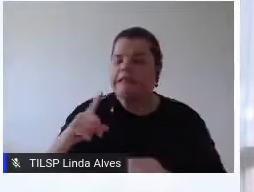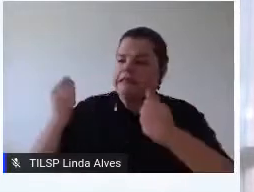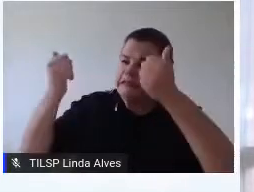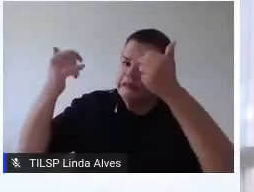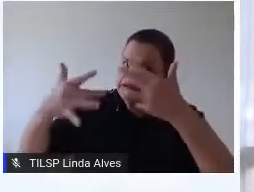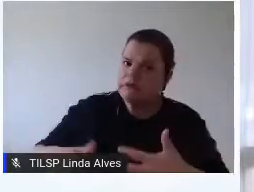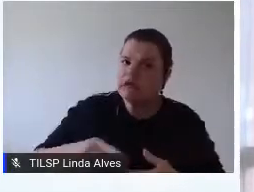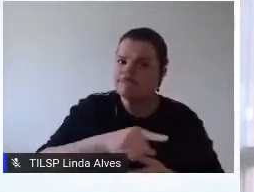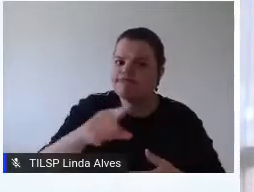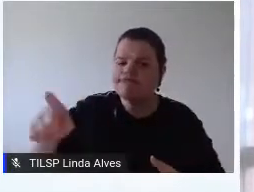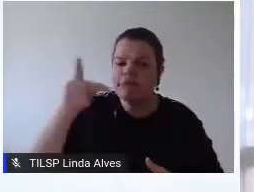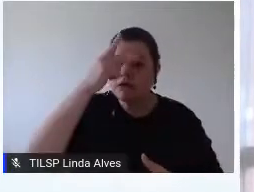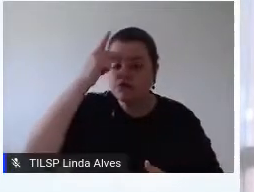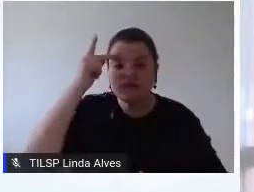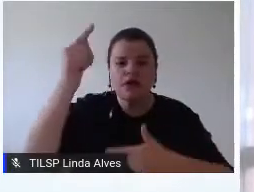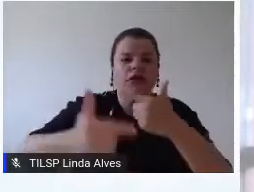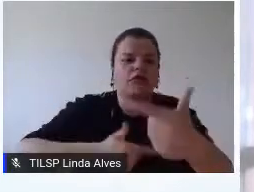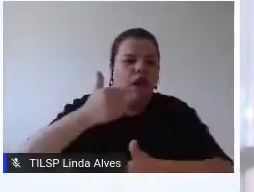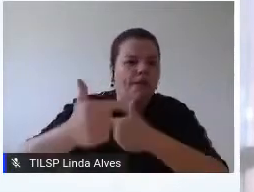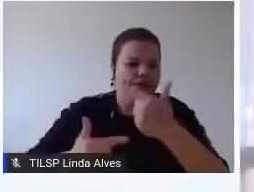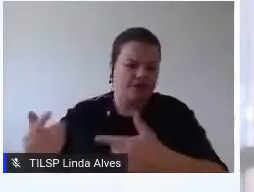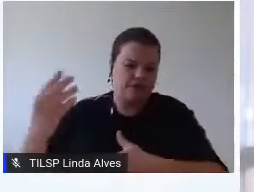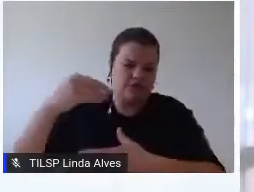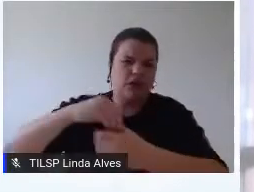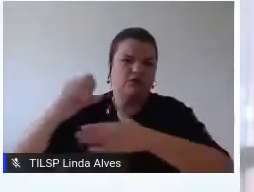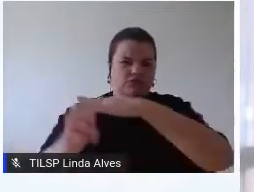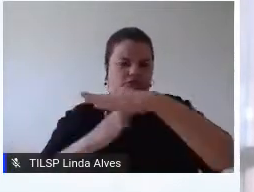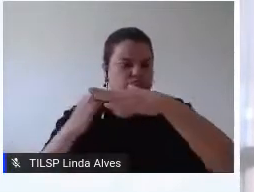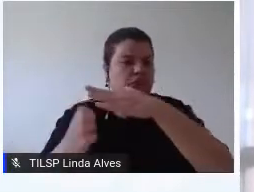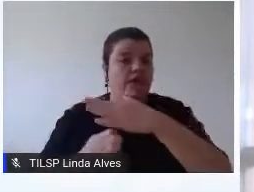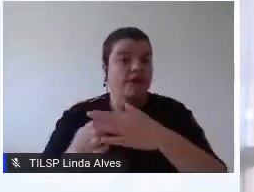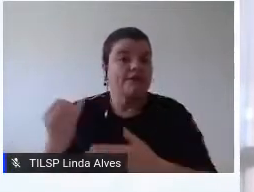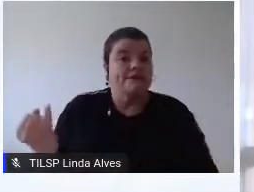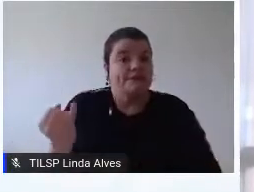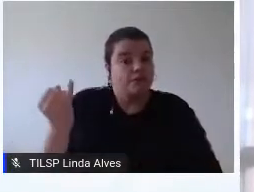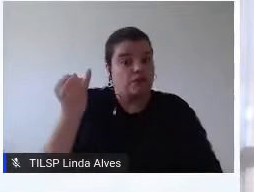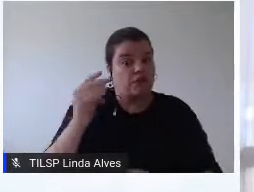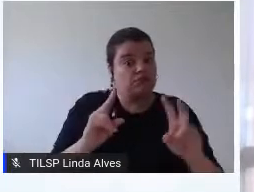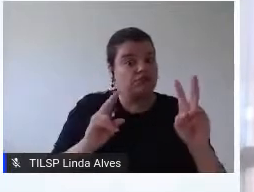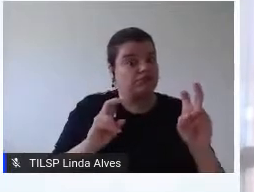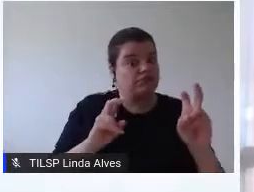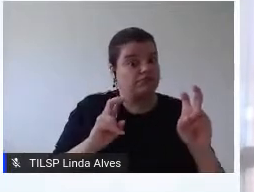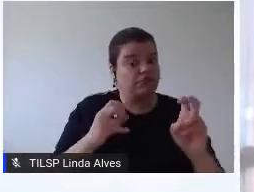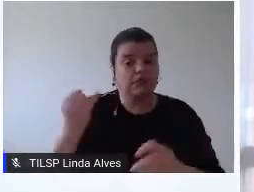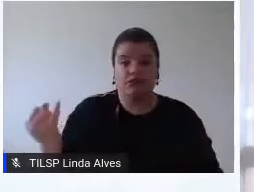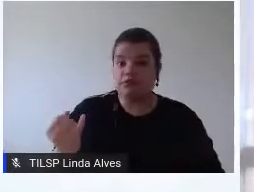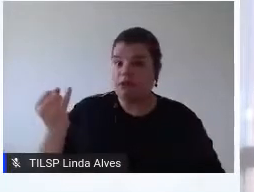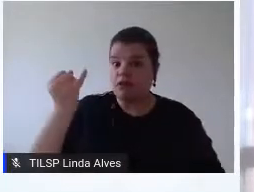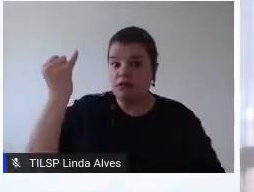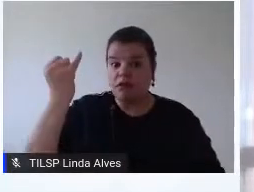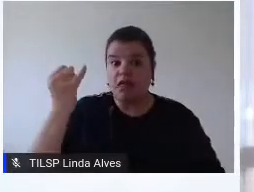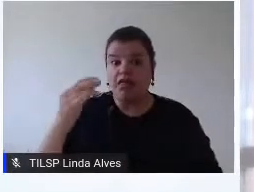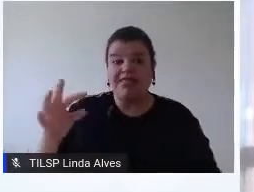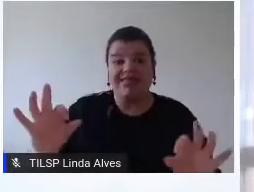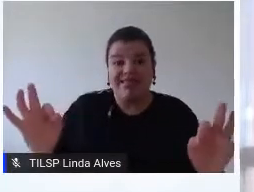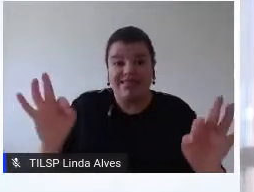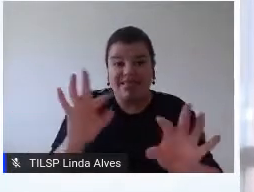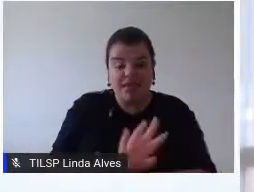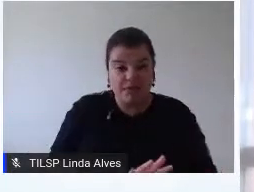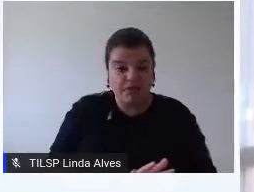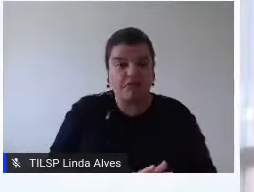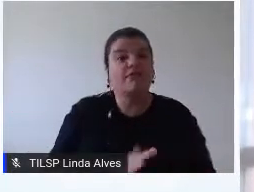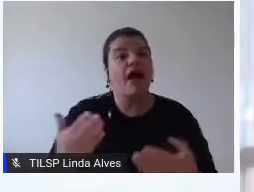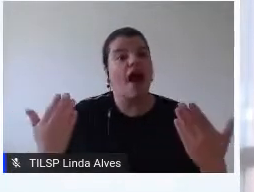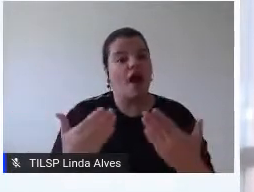nossos trabalhadores que esse assunto ele é muito importante, porque terminou as eleições municipais, este é